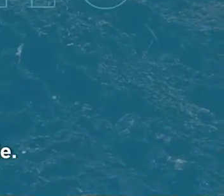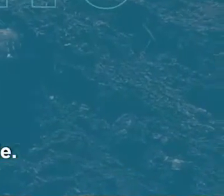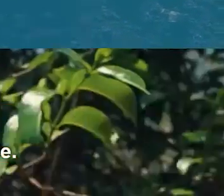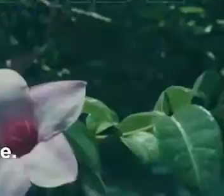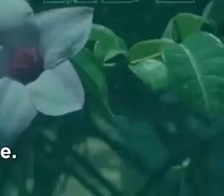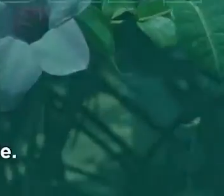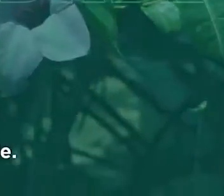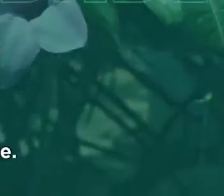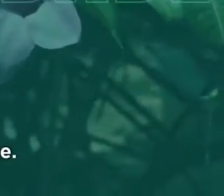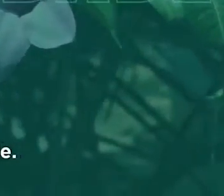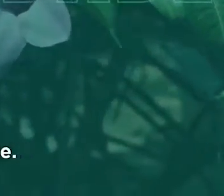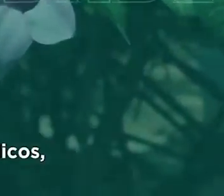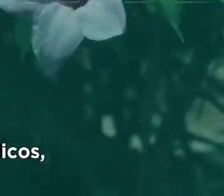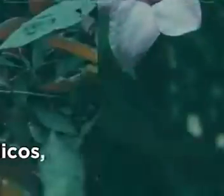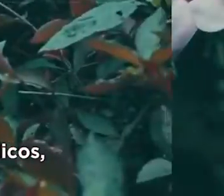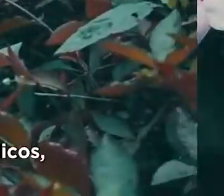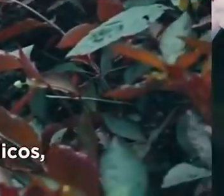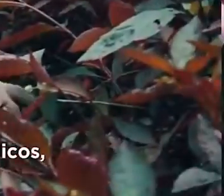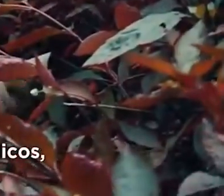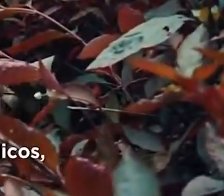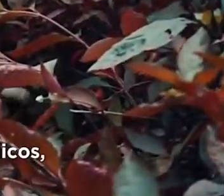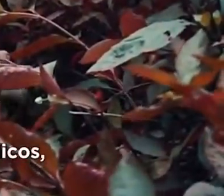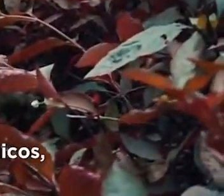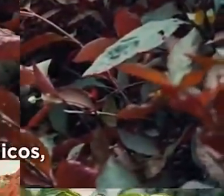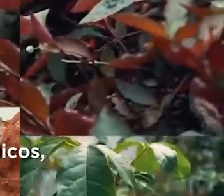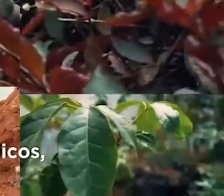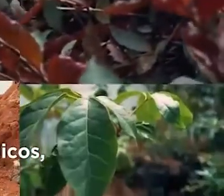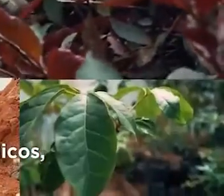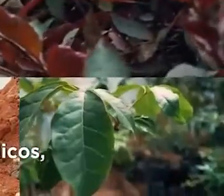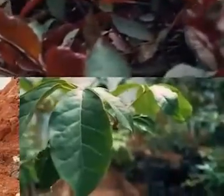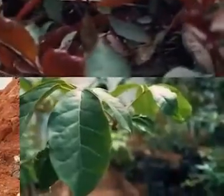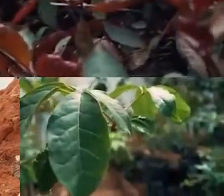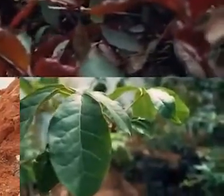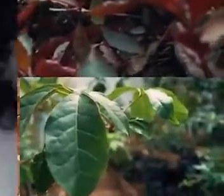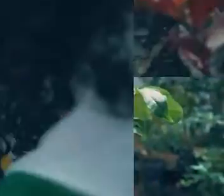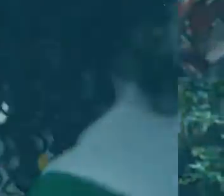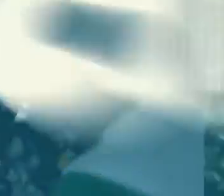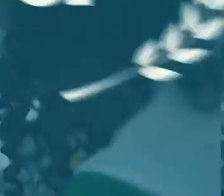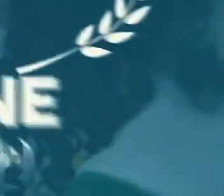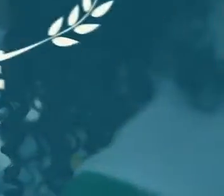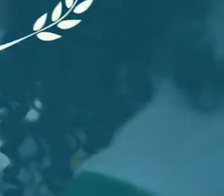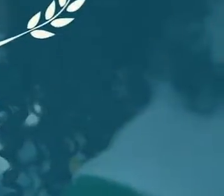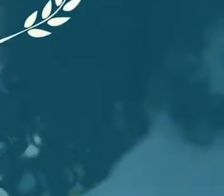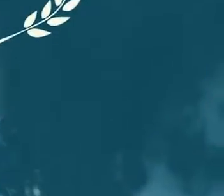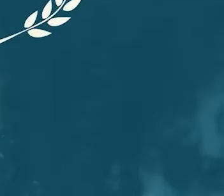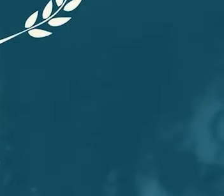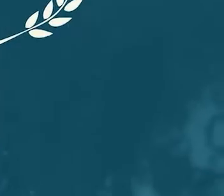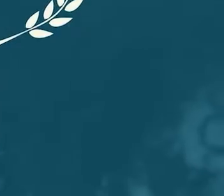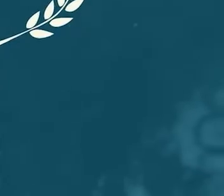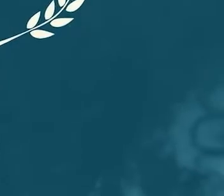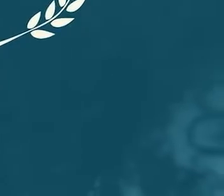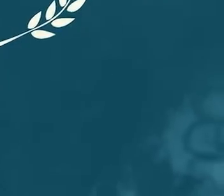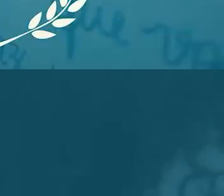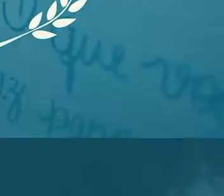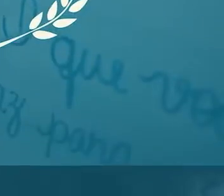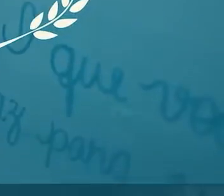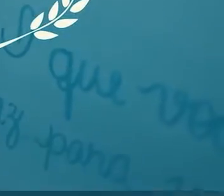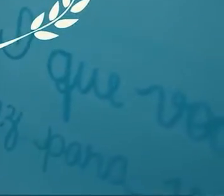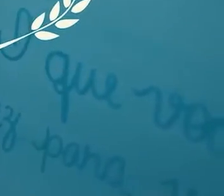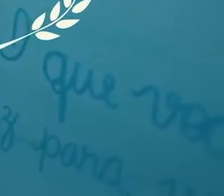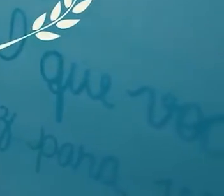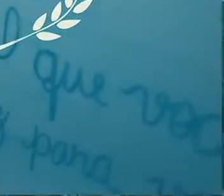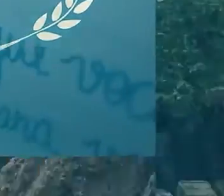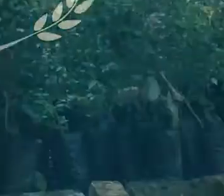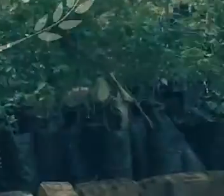lares e sustentabilidade. No ranking de qualidade dos serviços públicos, Caruaru é a segunda melhor cidade de todo o Nordeste.